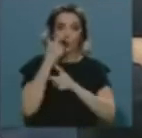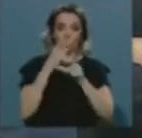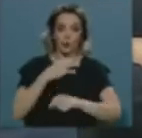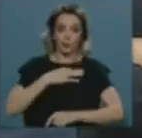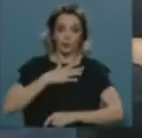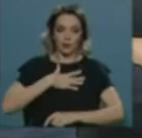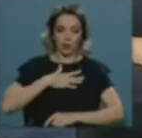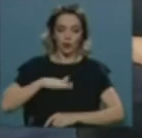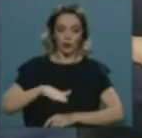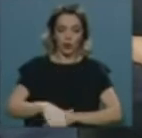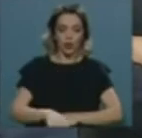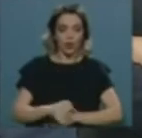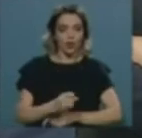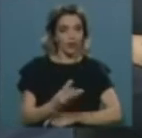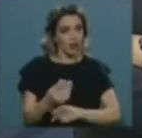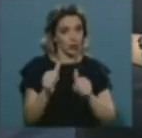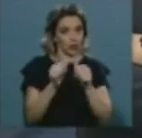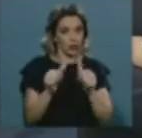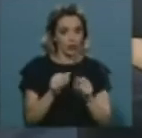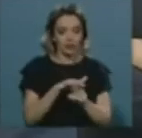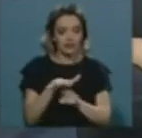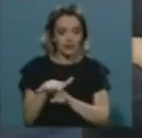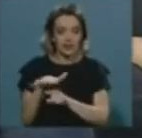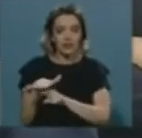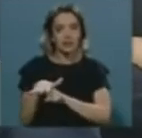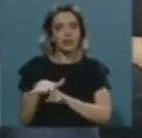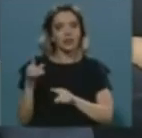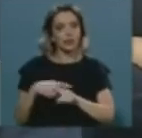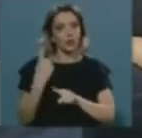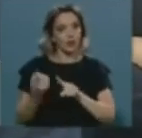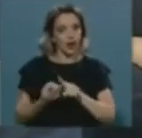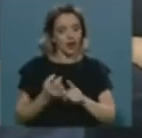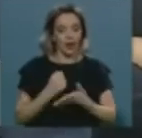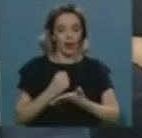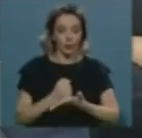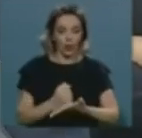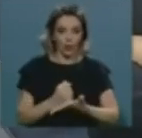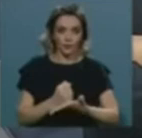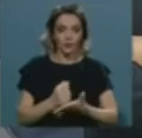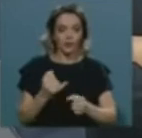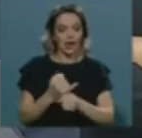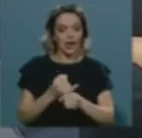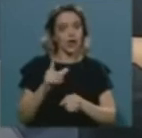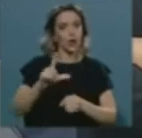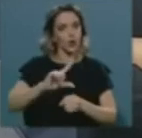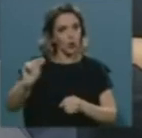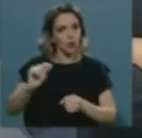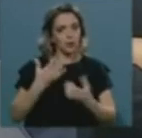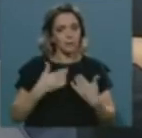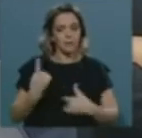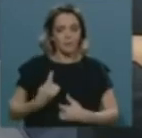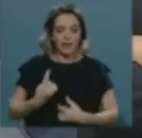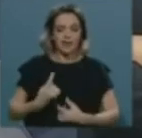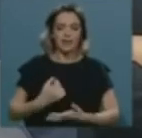diversos sistemas de incentivo, todo o ano, apoiando-os. É uma ilha mais distante, mas que merece, de facto, acarinhar